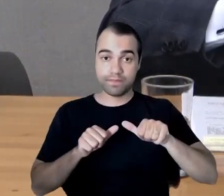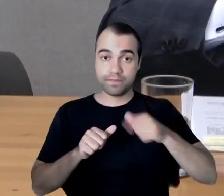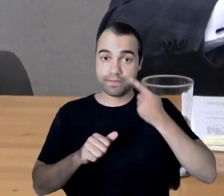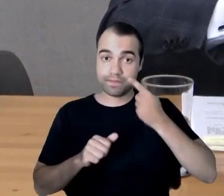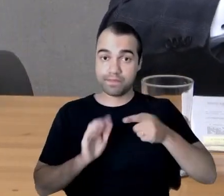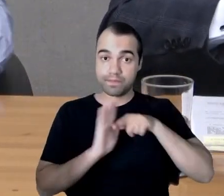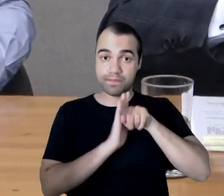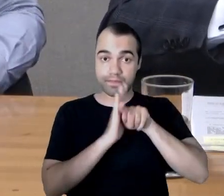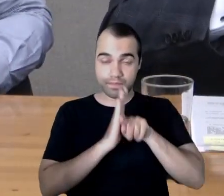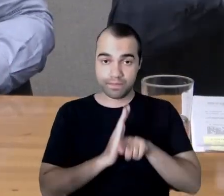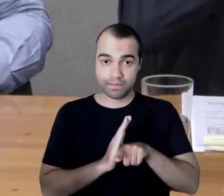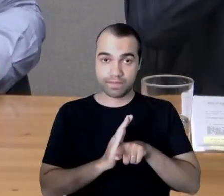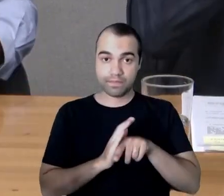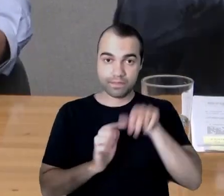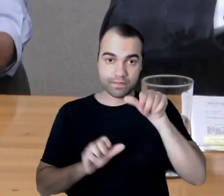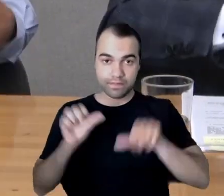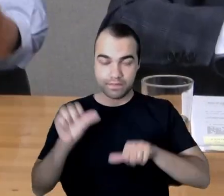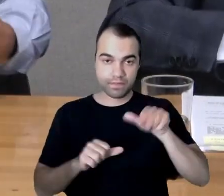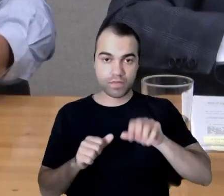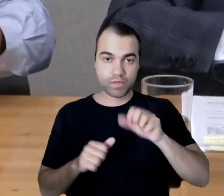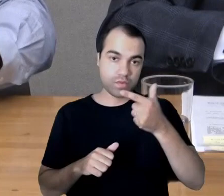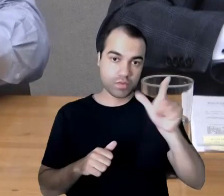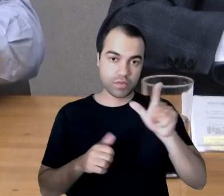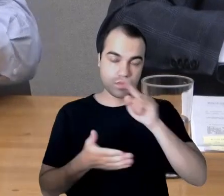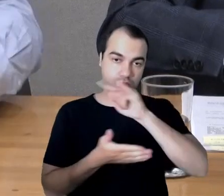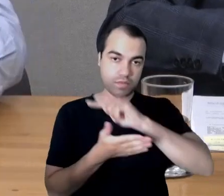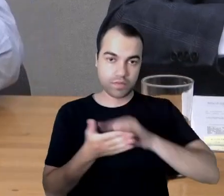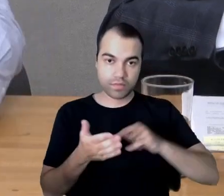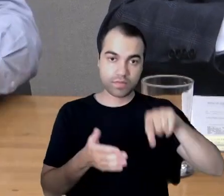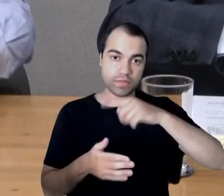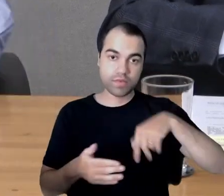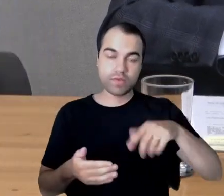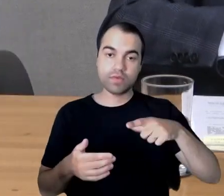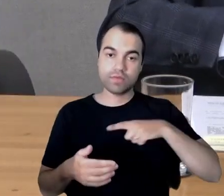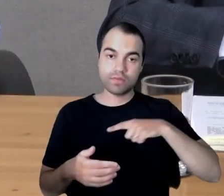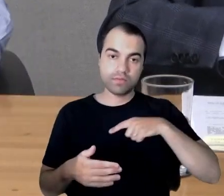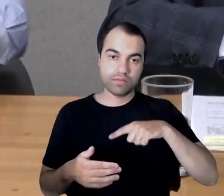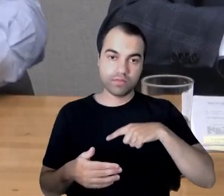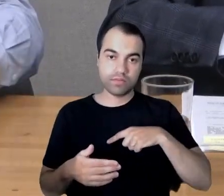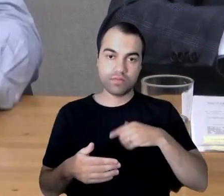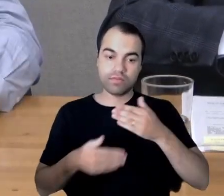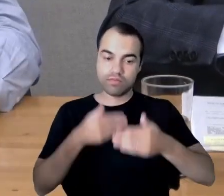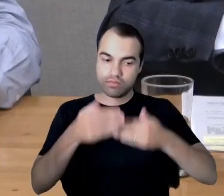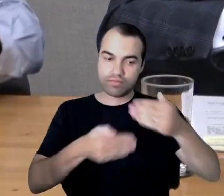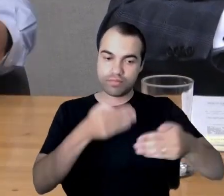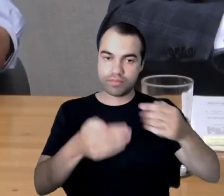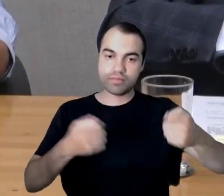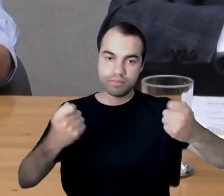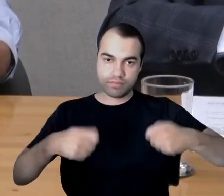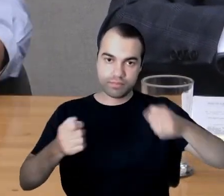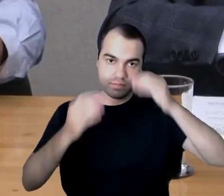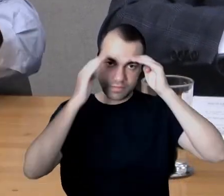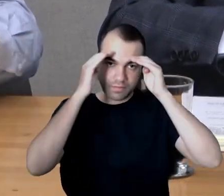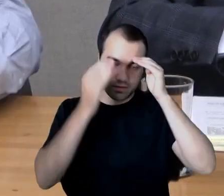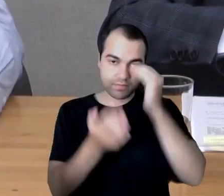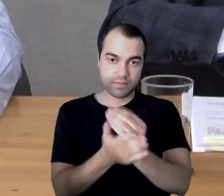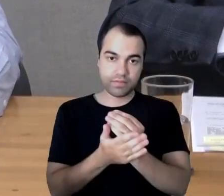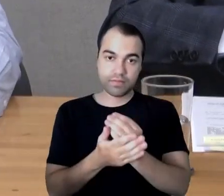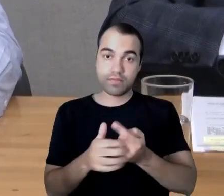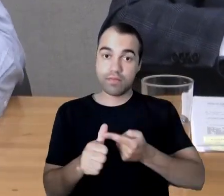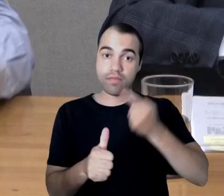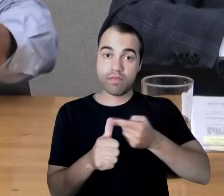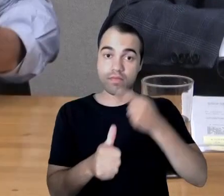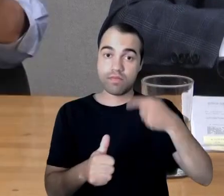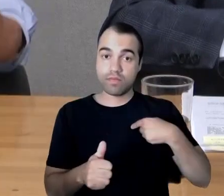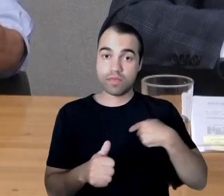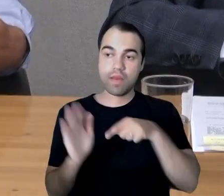ou outros documentos formais territoriais a gente tem uma série de procedimentos que devem ser adotados o primeiro deles é a consulta constante a população